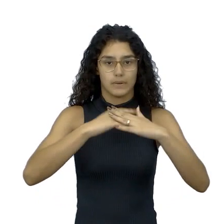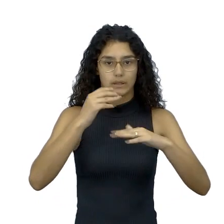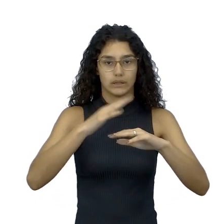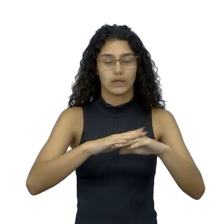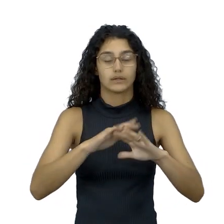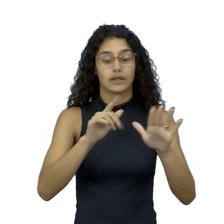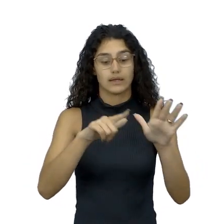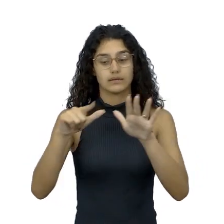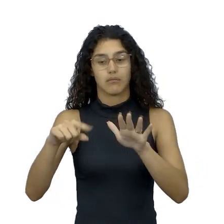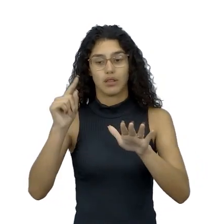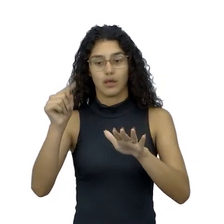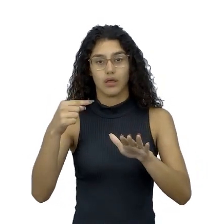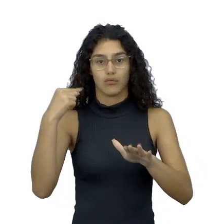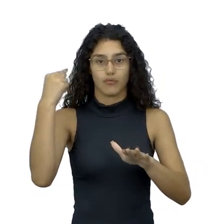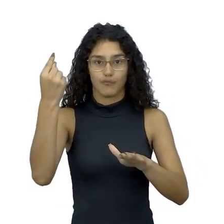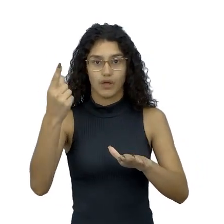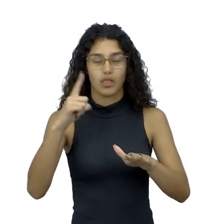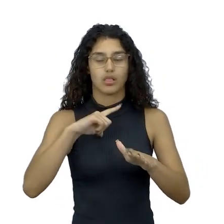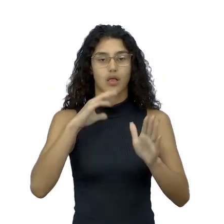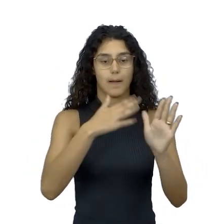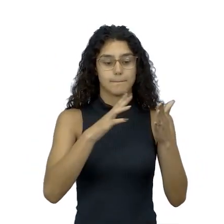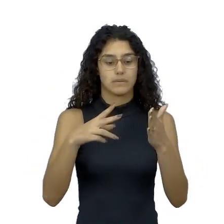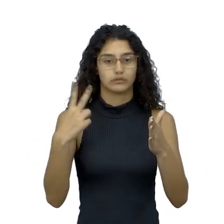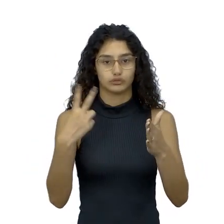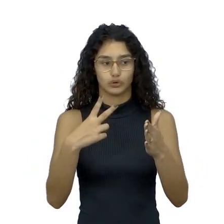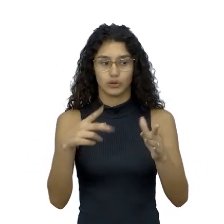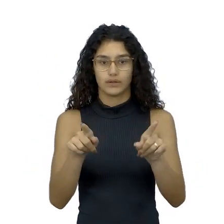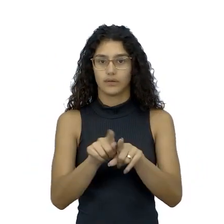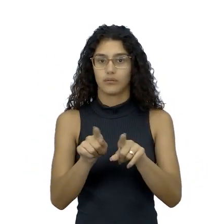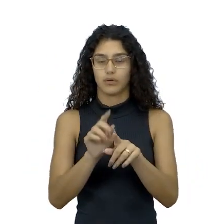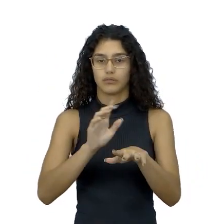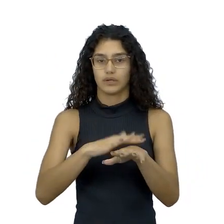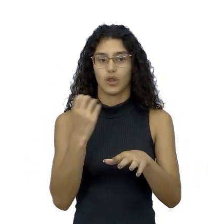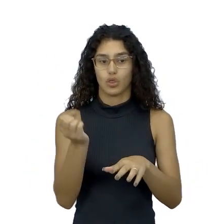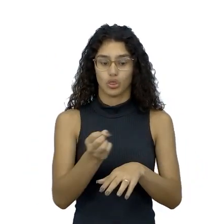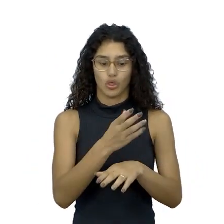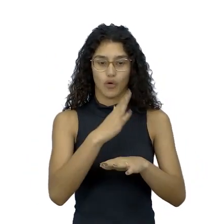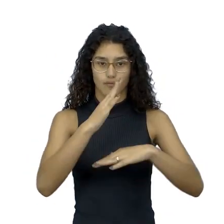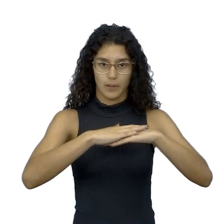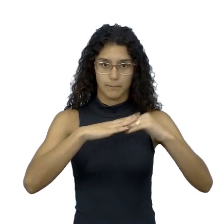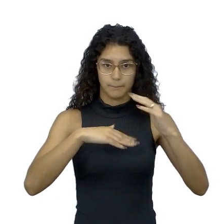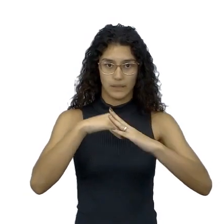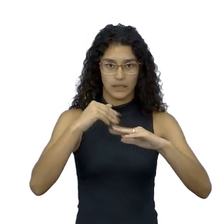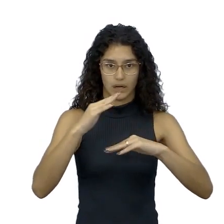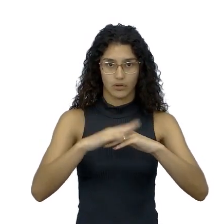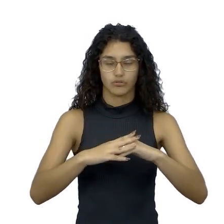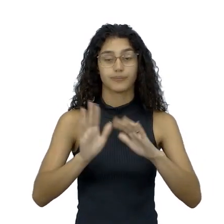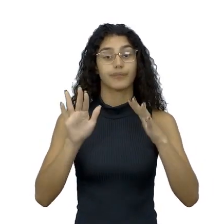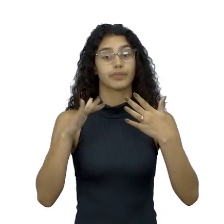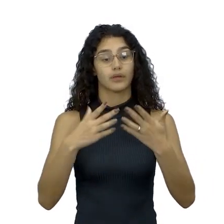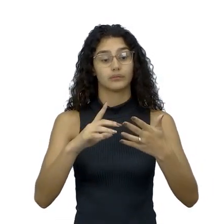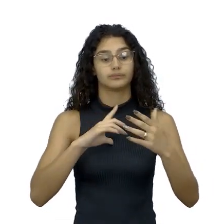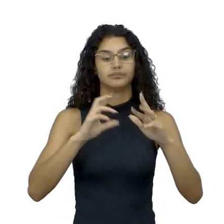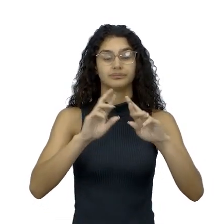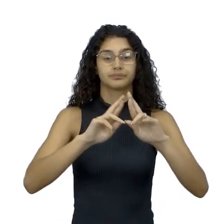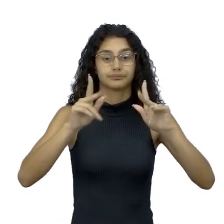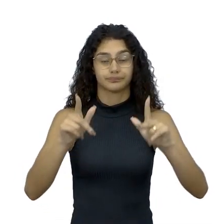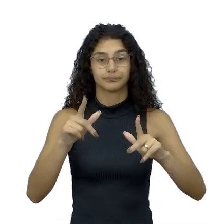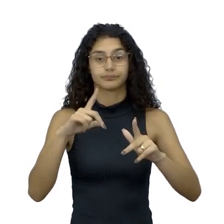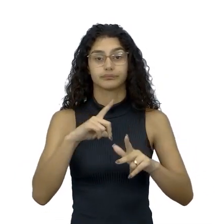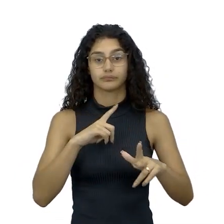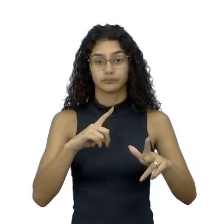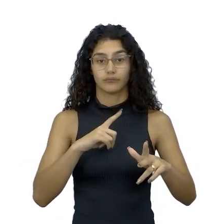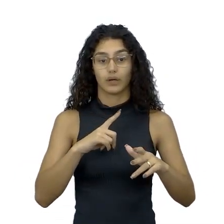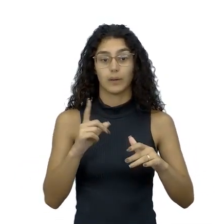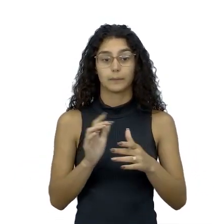e na semana que vem vamos ter a parte 2 de ano e série, que trazemos novas habilidades. Então, fora essas, né, fora